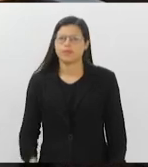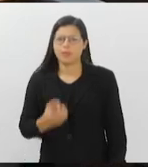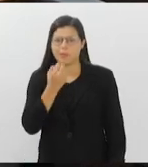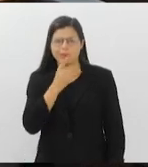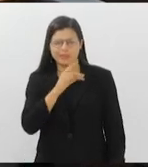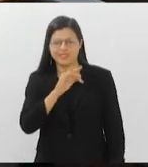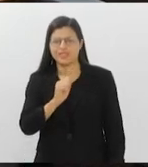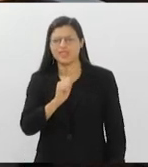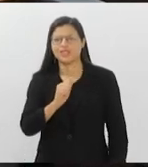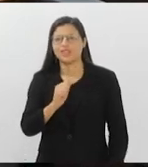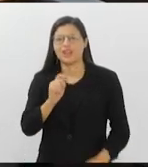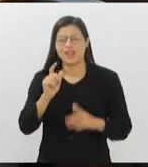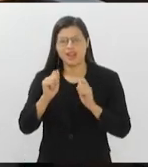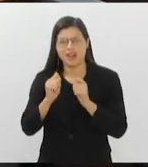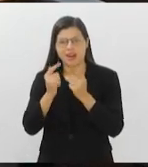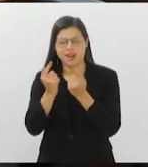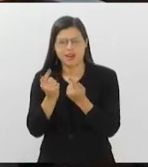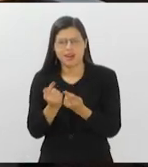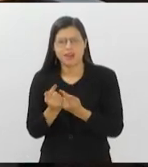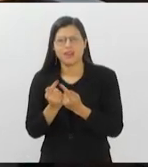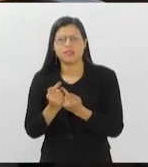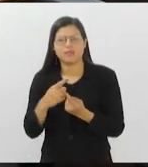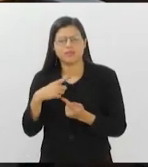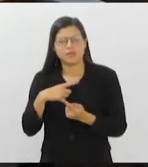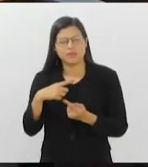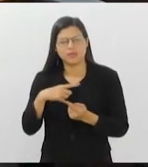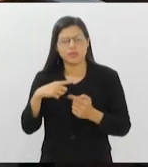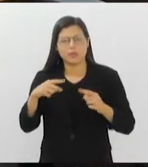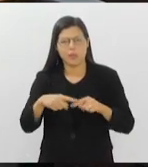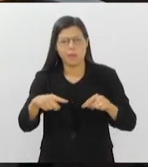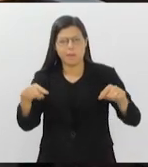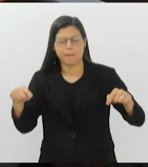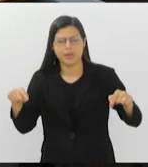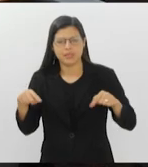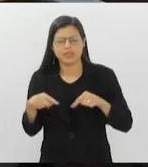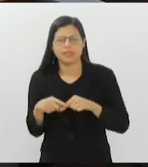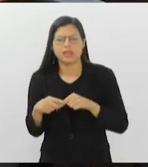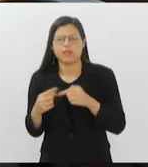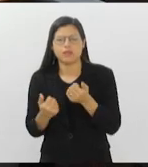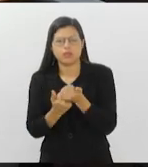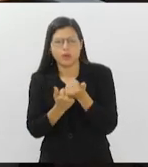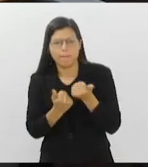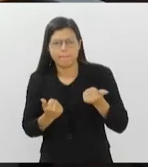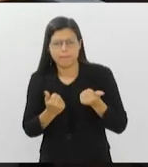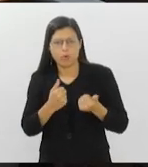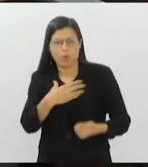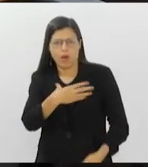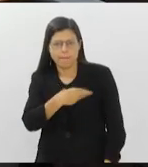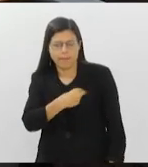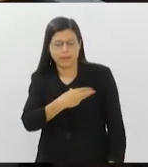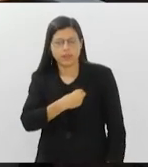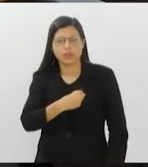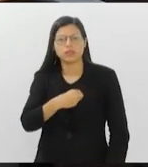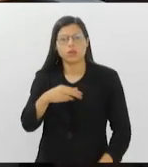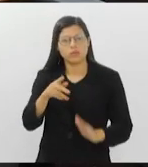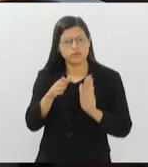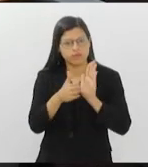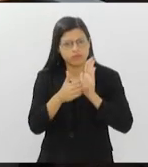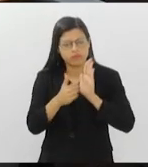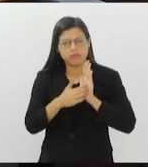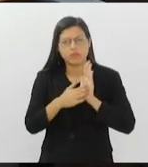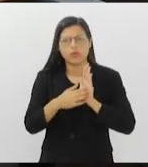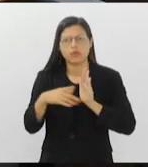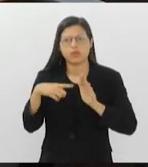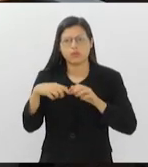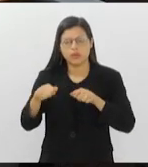Bom dia. A Alerj pode passar a contar com uma sala de apoio à amamentação. A proposta ganhou força na audiência pública